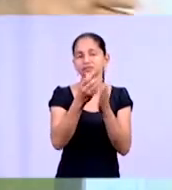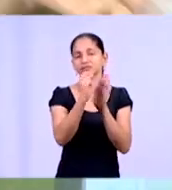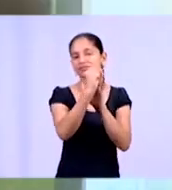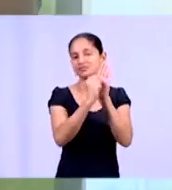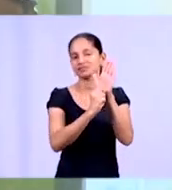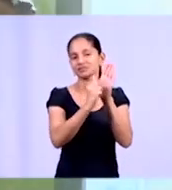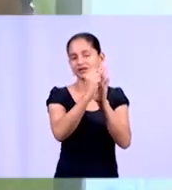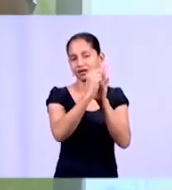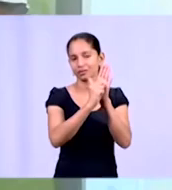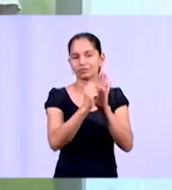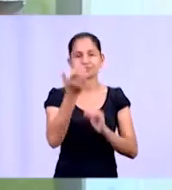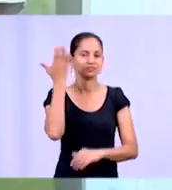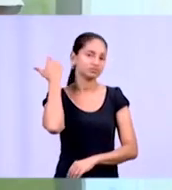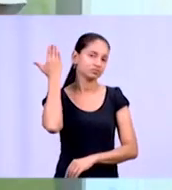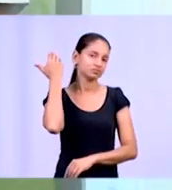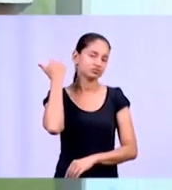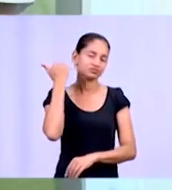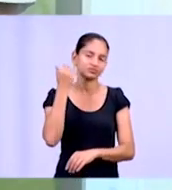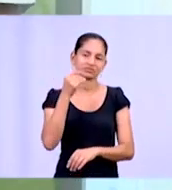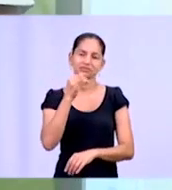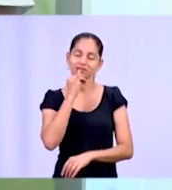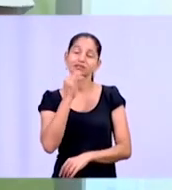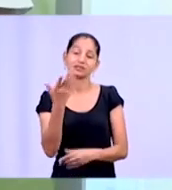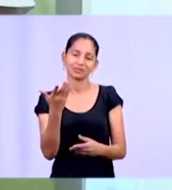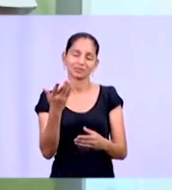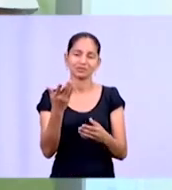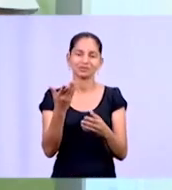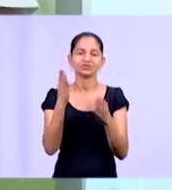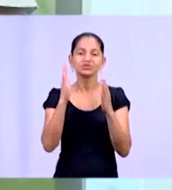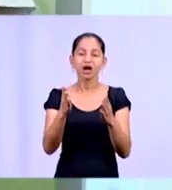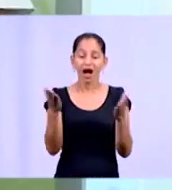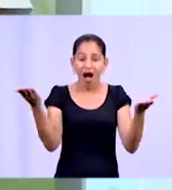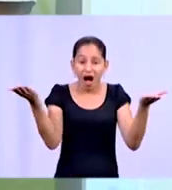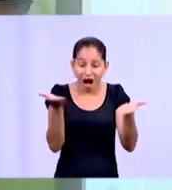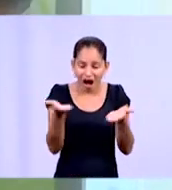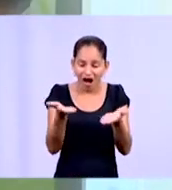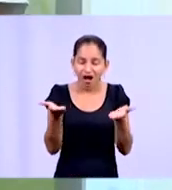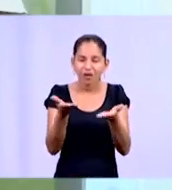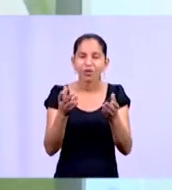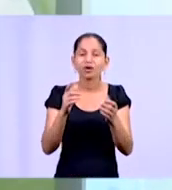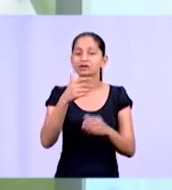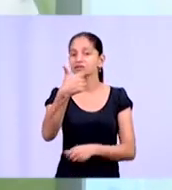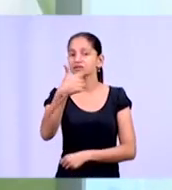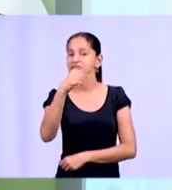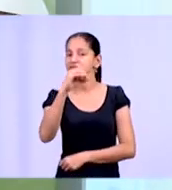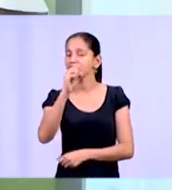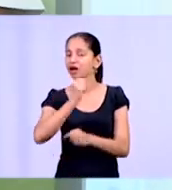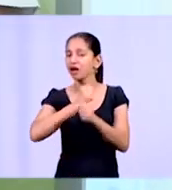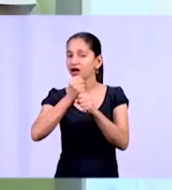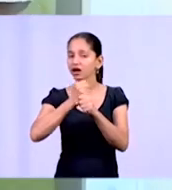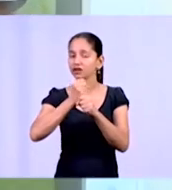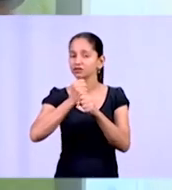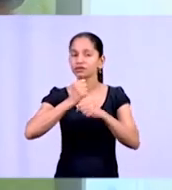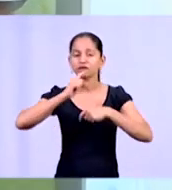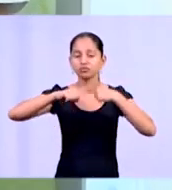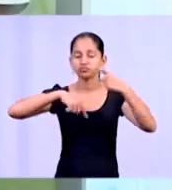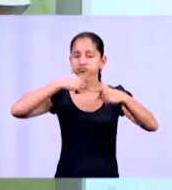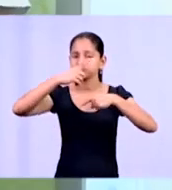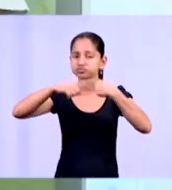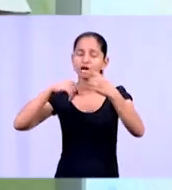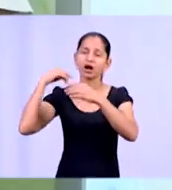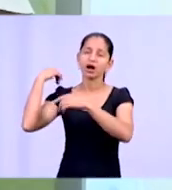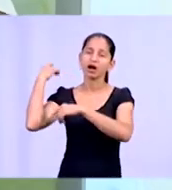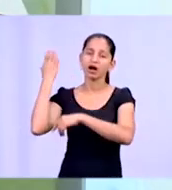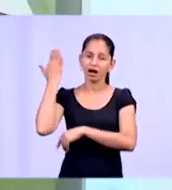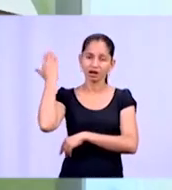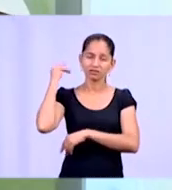né? 1900 e pouco aí. E só agora, 100 anos depois, 120 anos depois, que